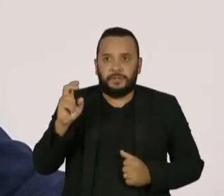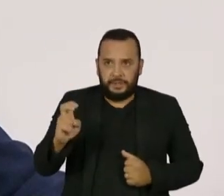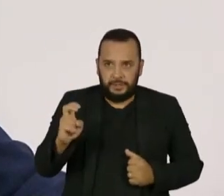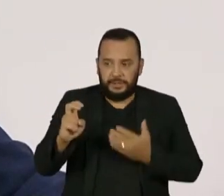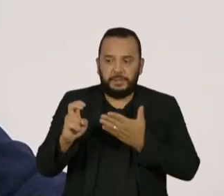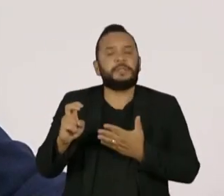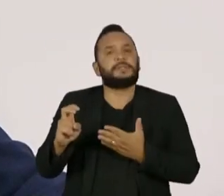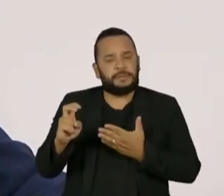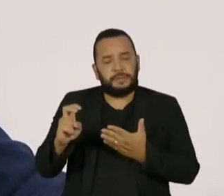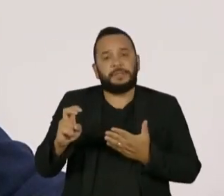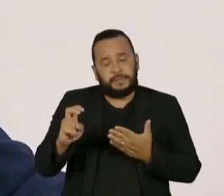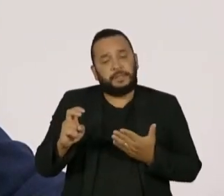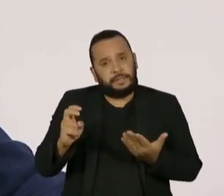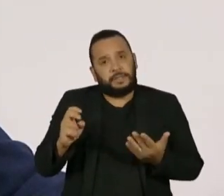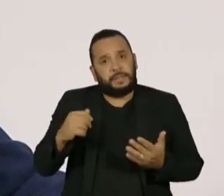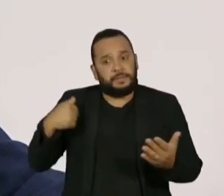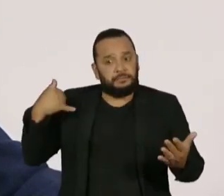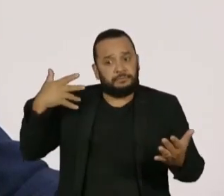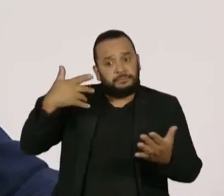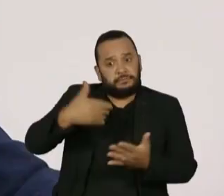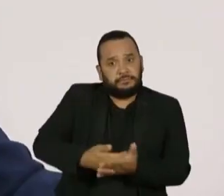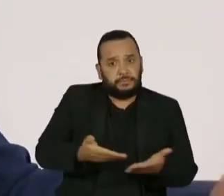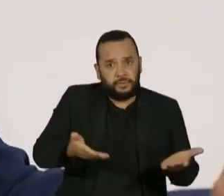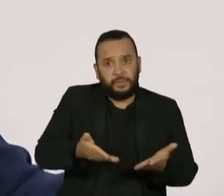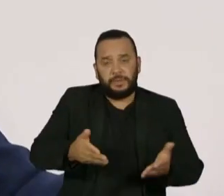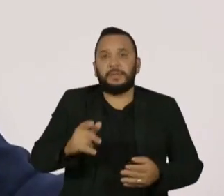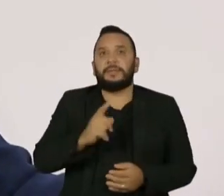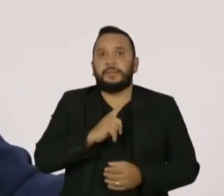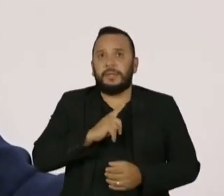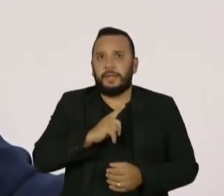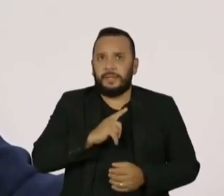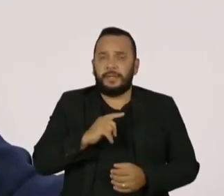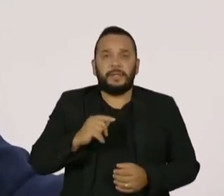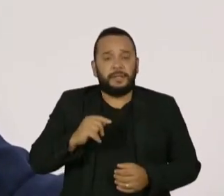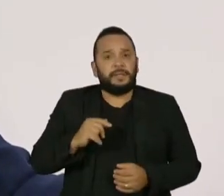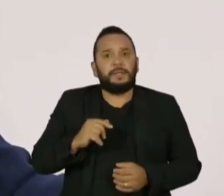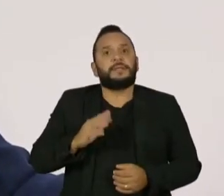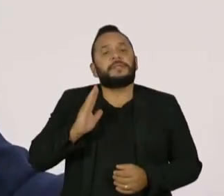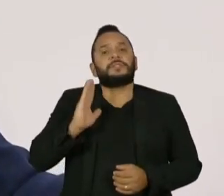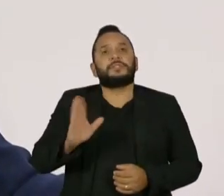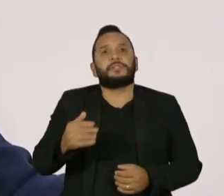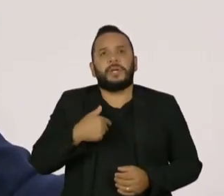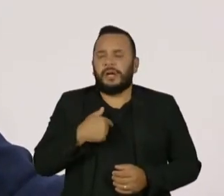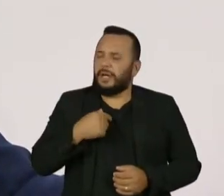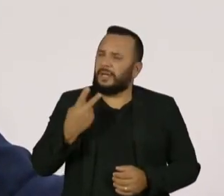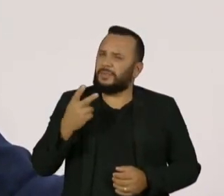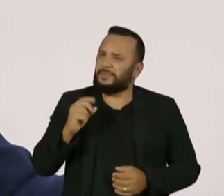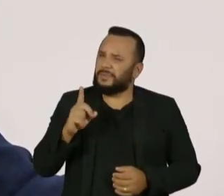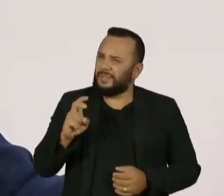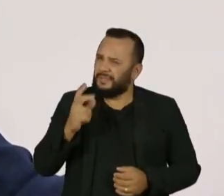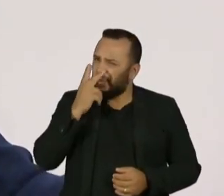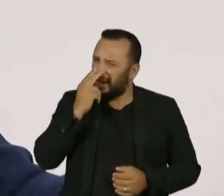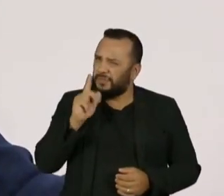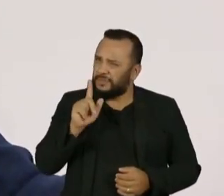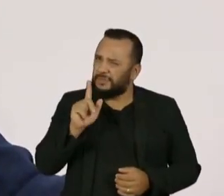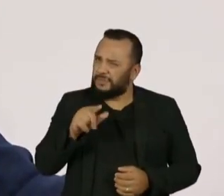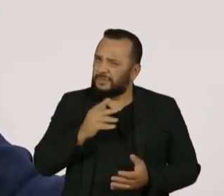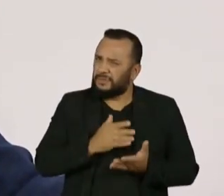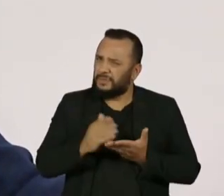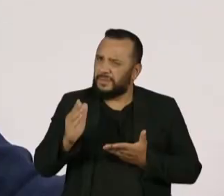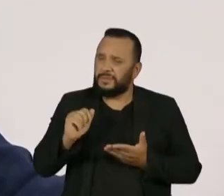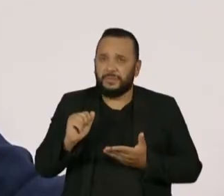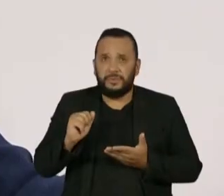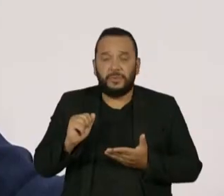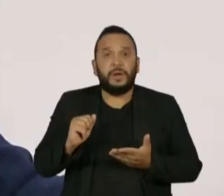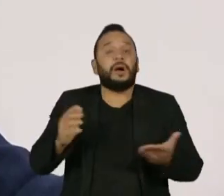essa discricionalidade passou a ser impositiva. Isso começou em 2015, se eu não estou enganado. Então, nós temos hoje a necessidade